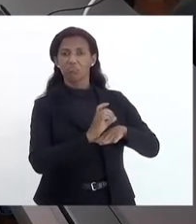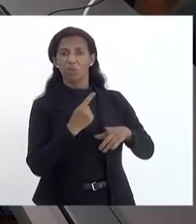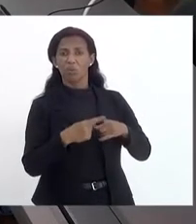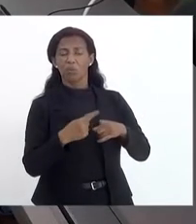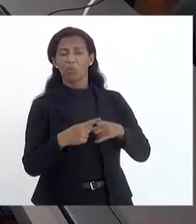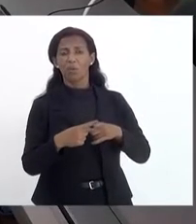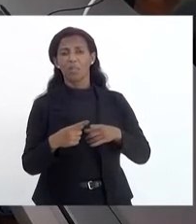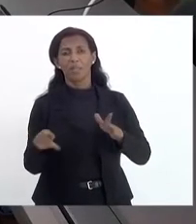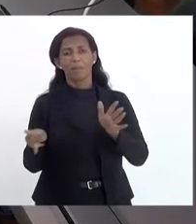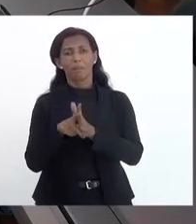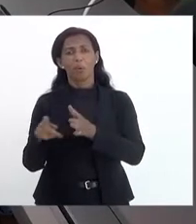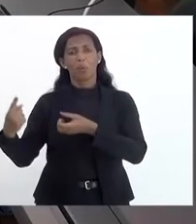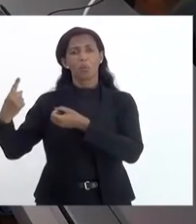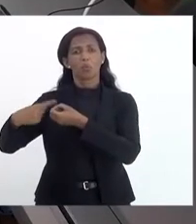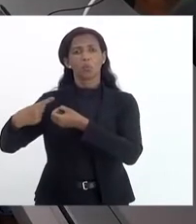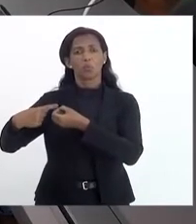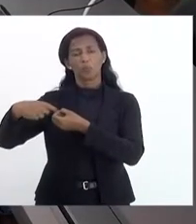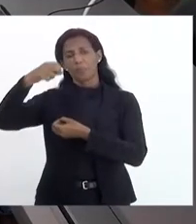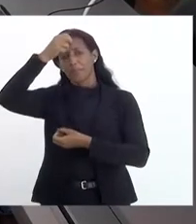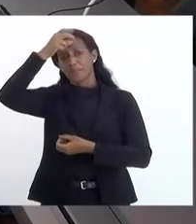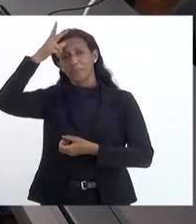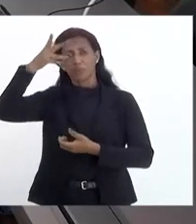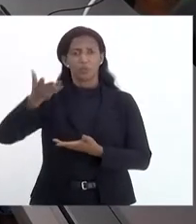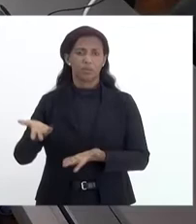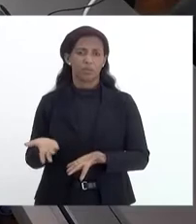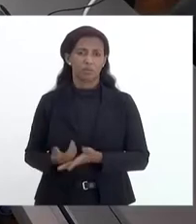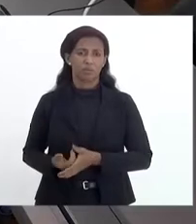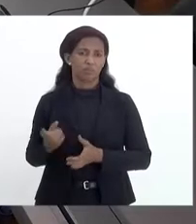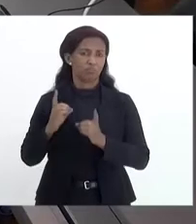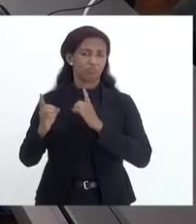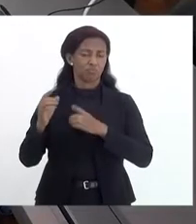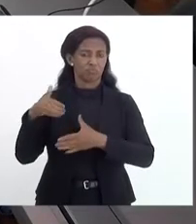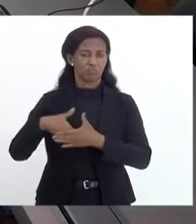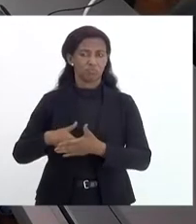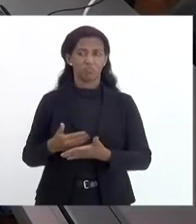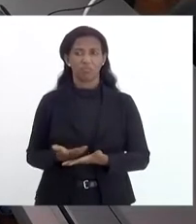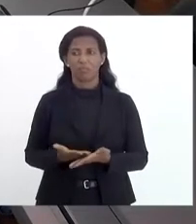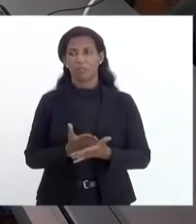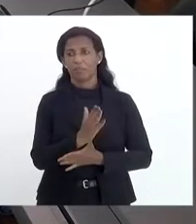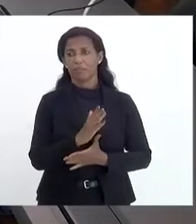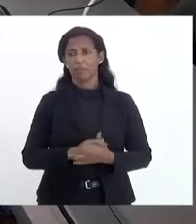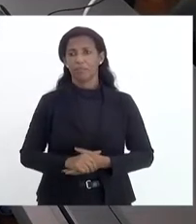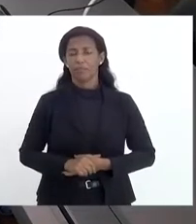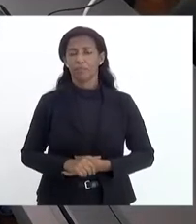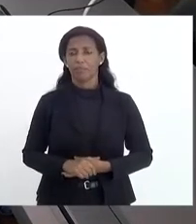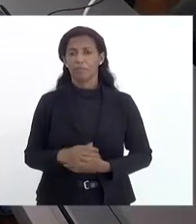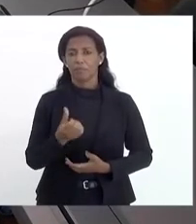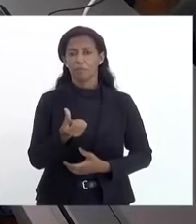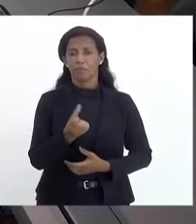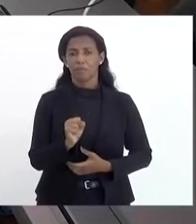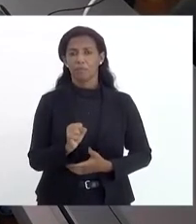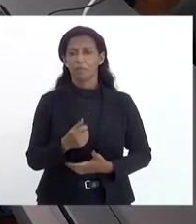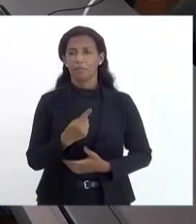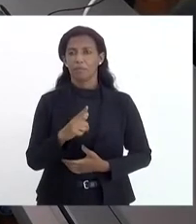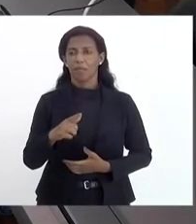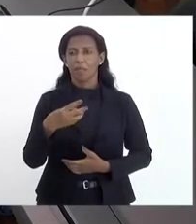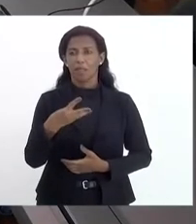competência municipal. É verdade. Em discussão e votação, aprovado. 68, projeto de